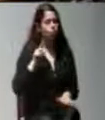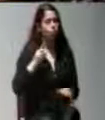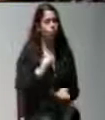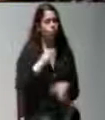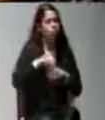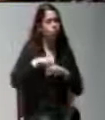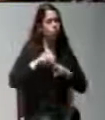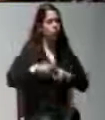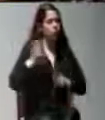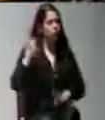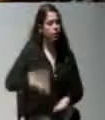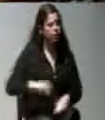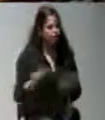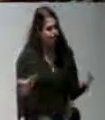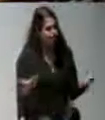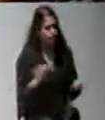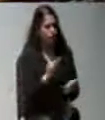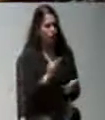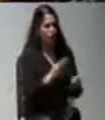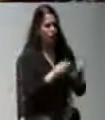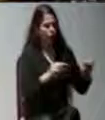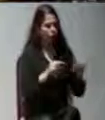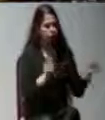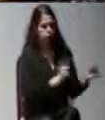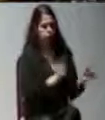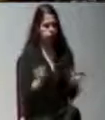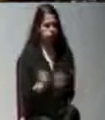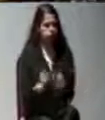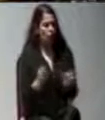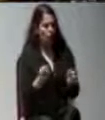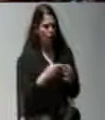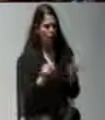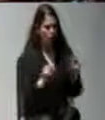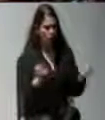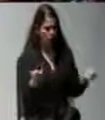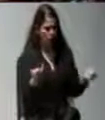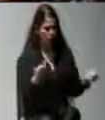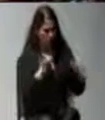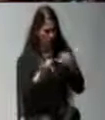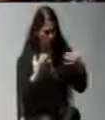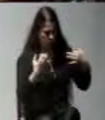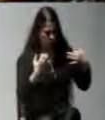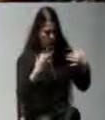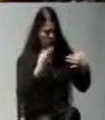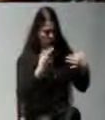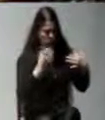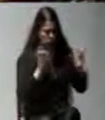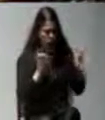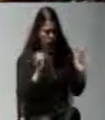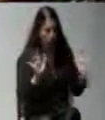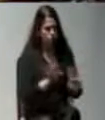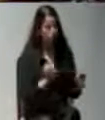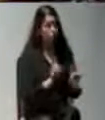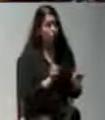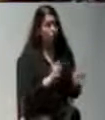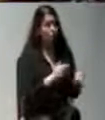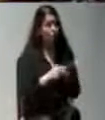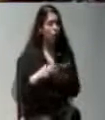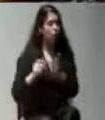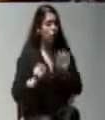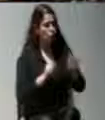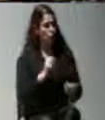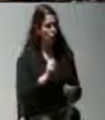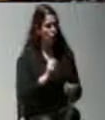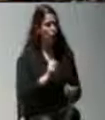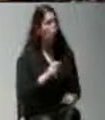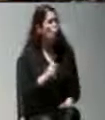duas frases curtas estão longe de serem apenas informativas. Elas indicam quais mortes devem ser